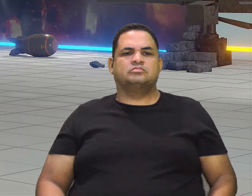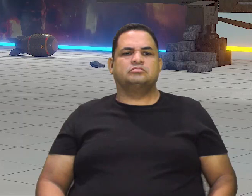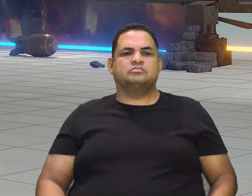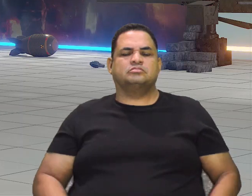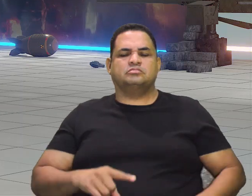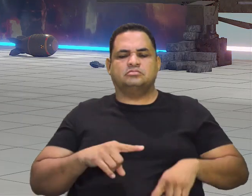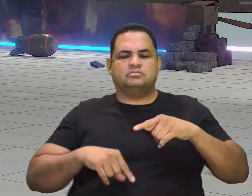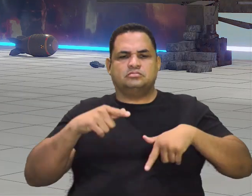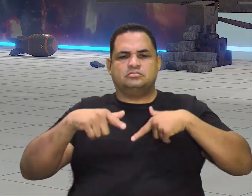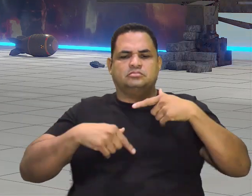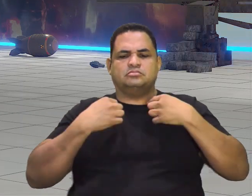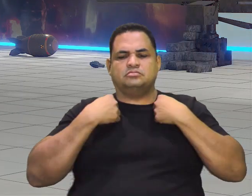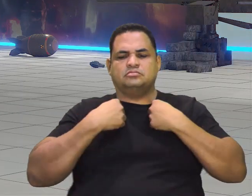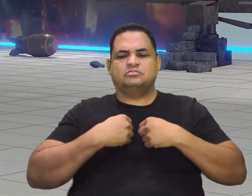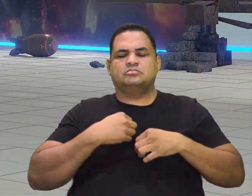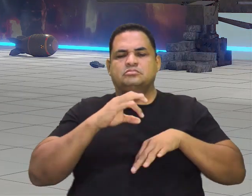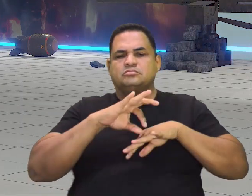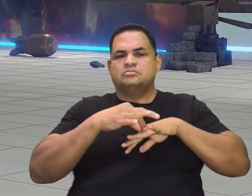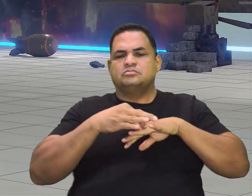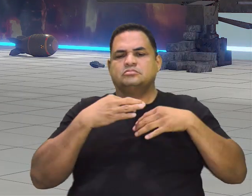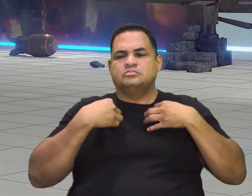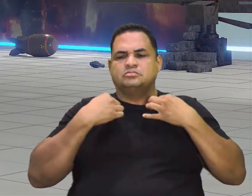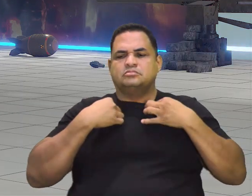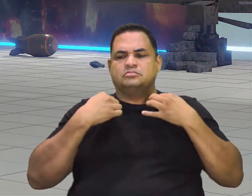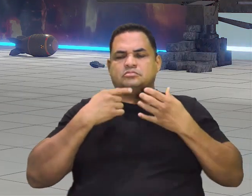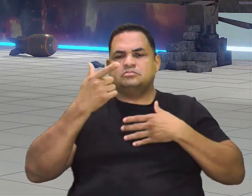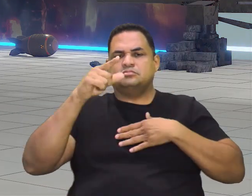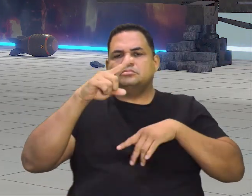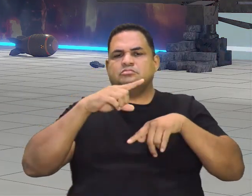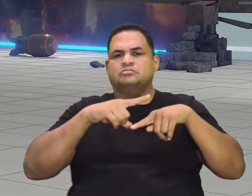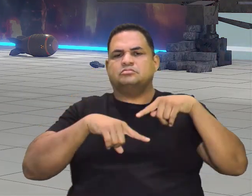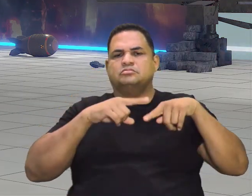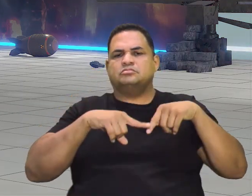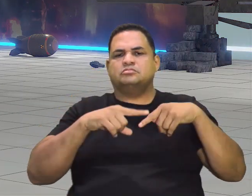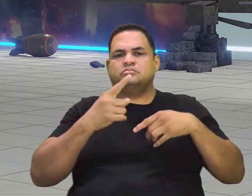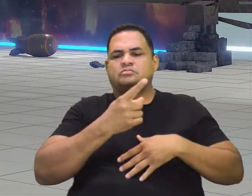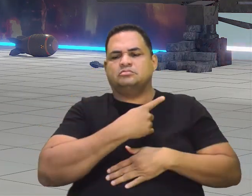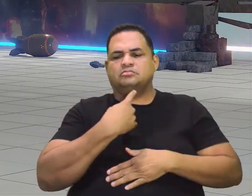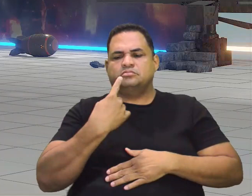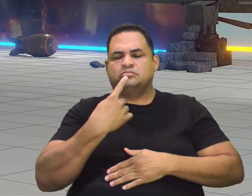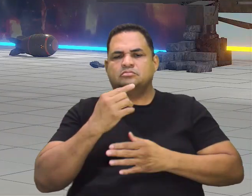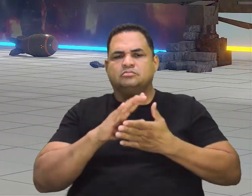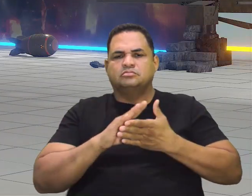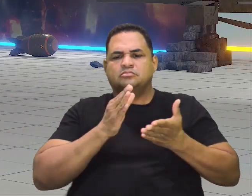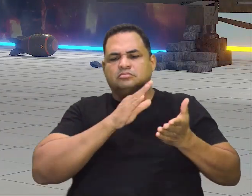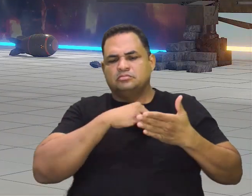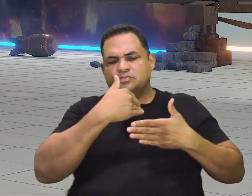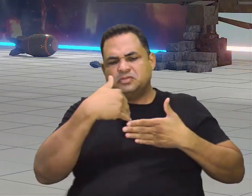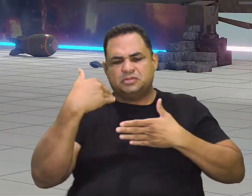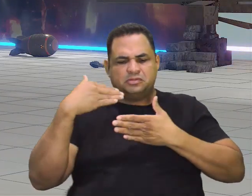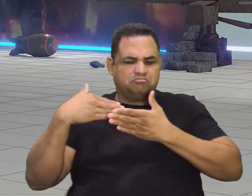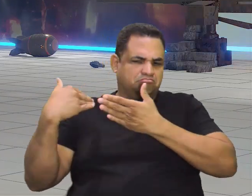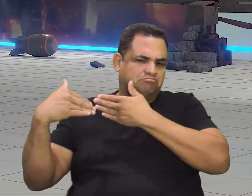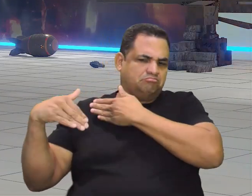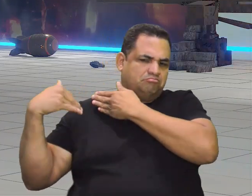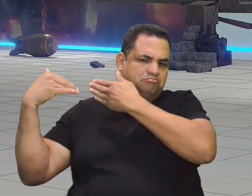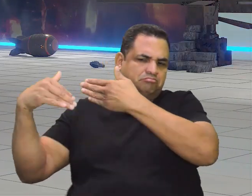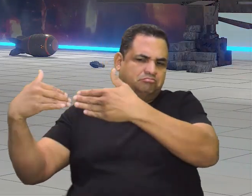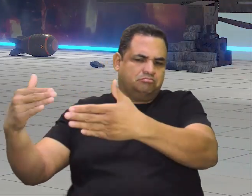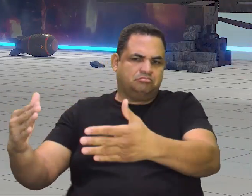instrumentos de trabalho, joias, vestimentas e vários outros objetos que o ser humano passou e foi deixando.